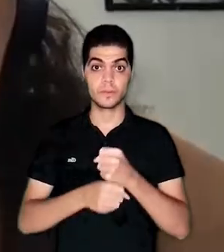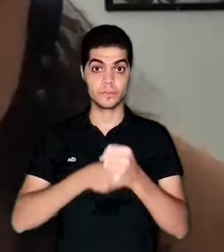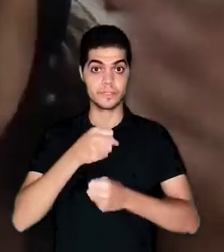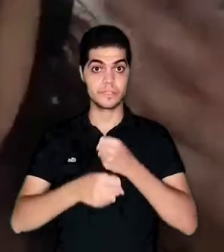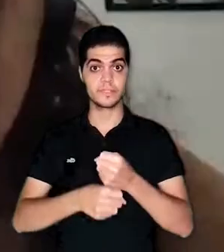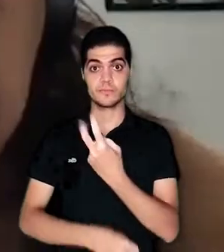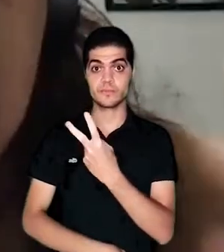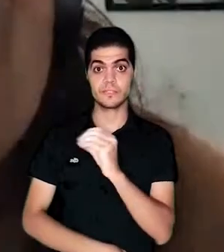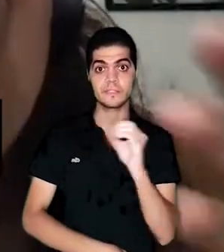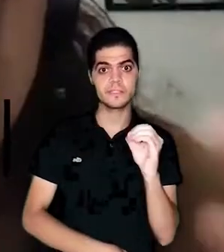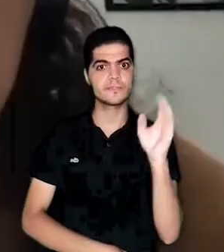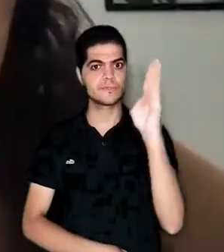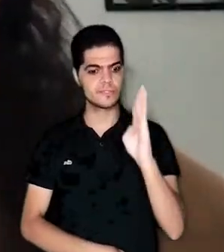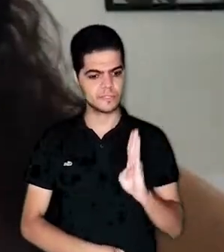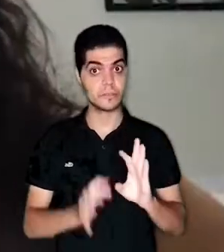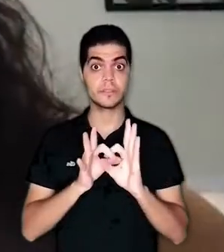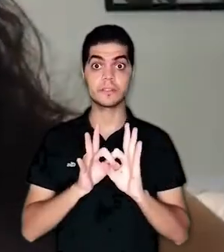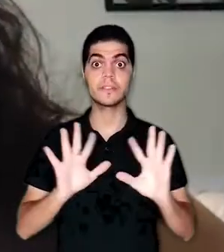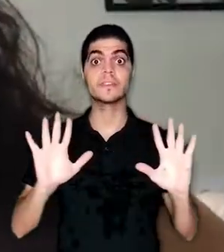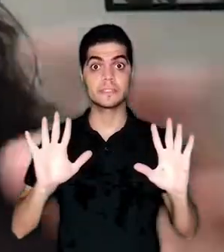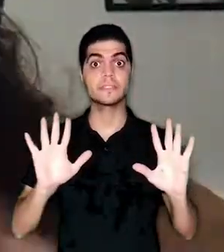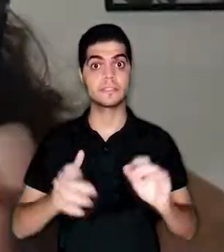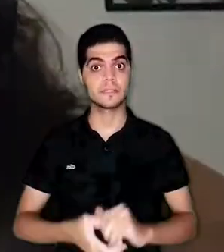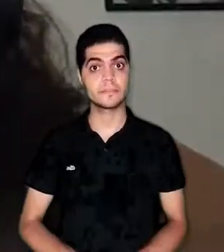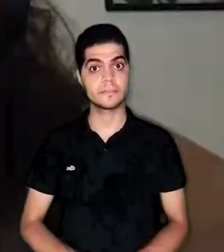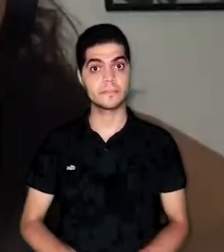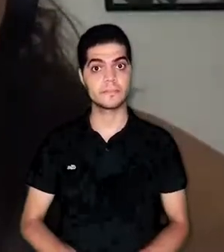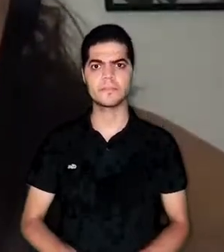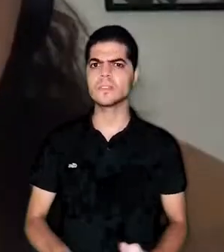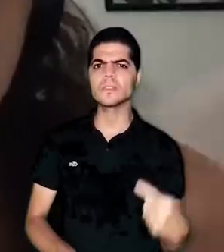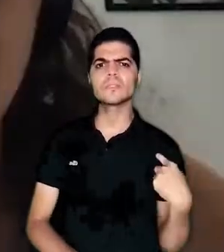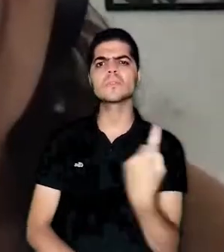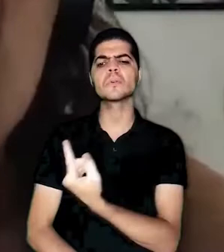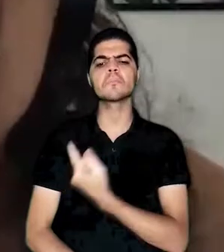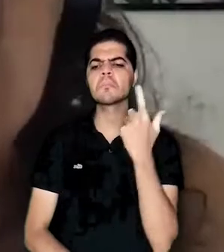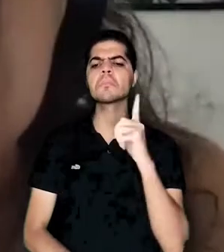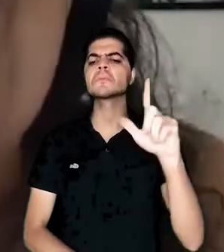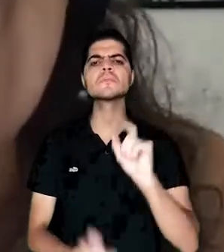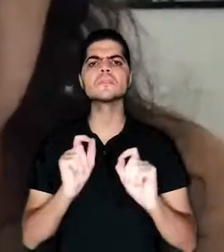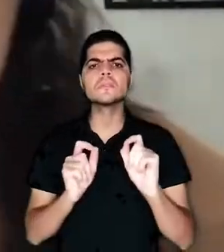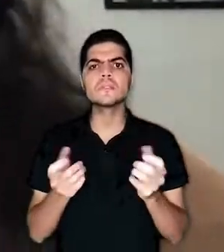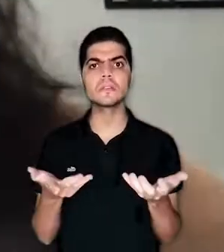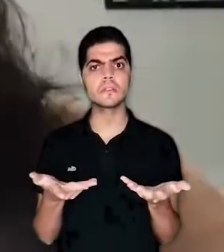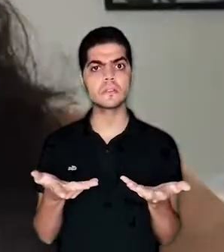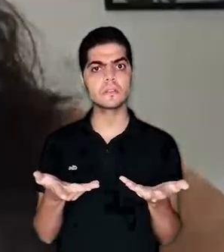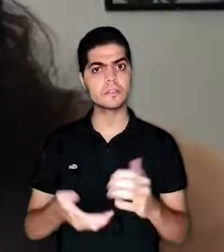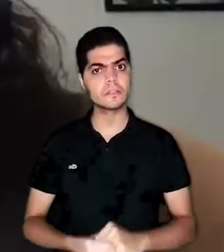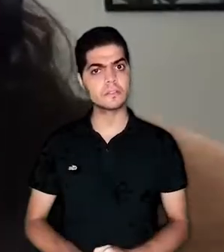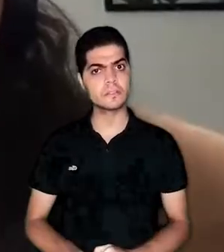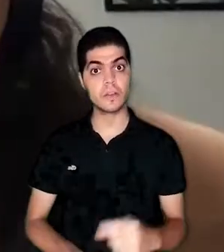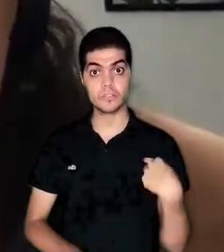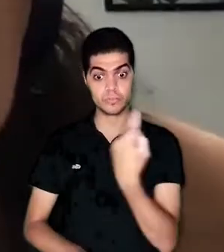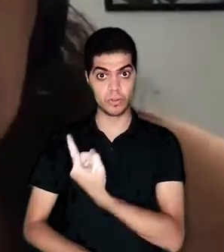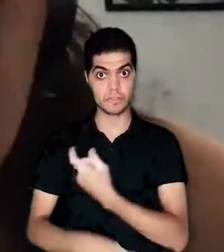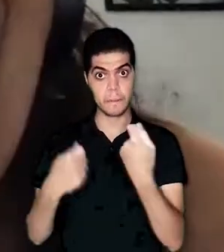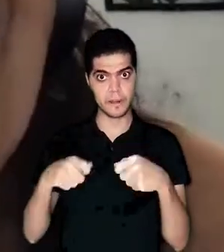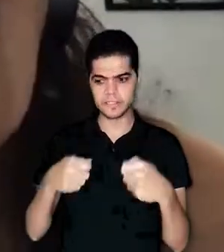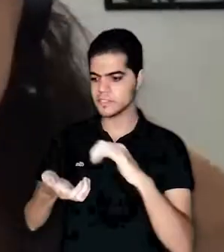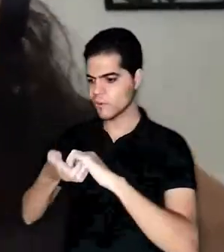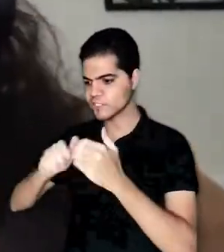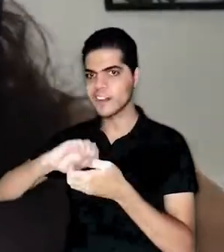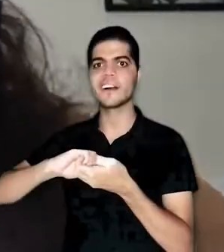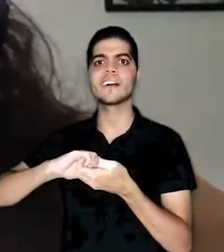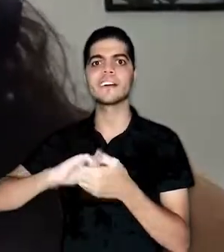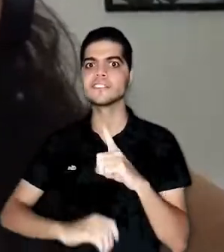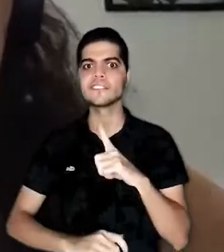há 200 anos de independência que ganhamos com isso precisamos de